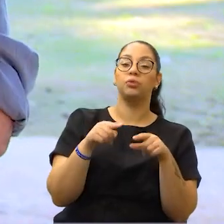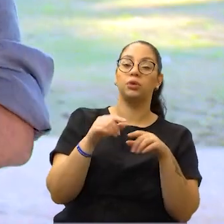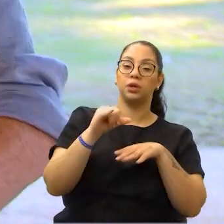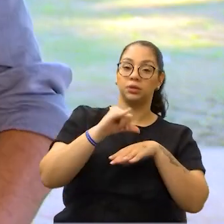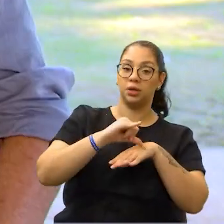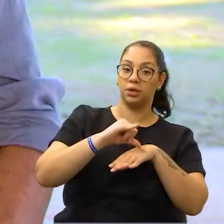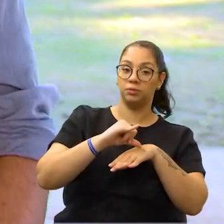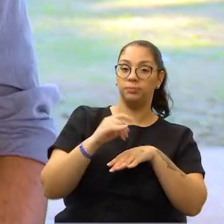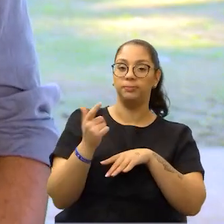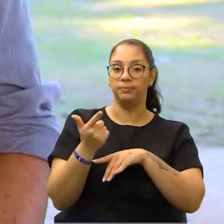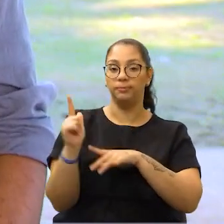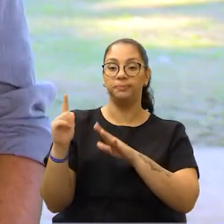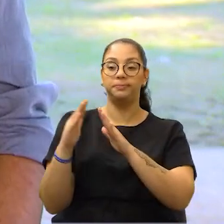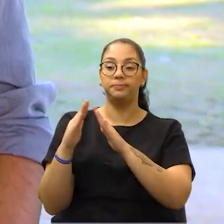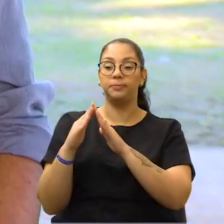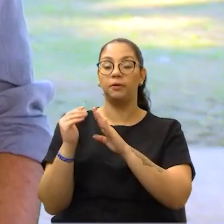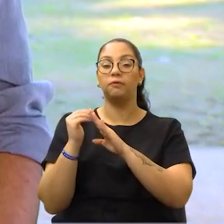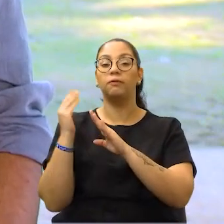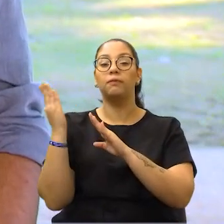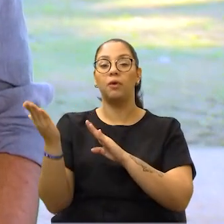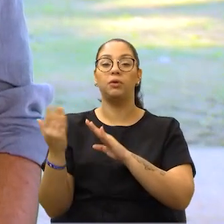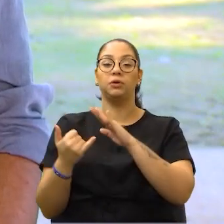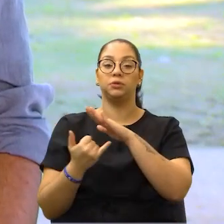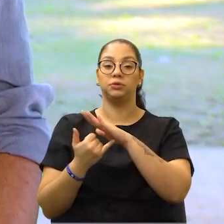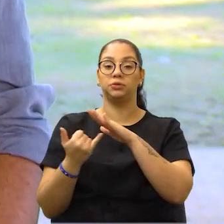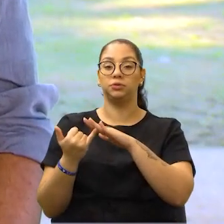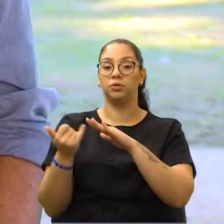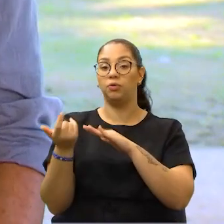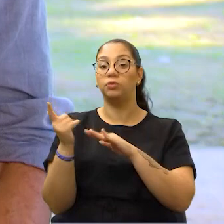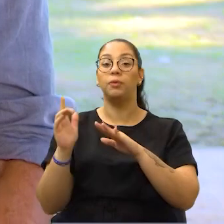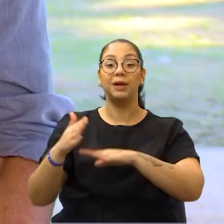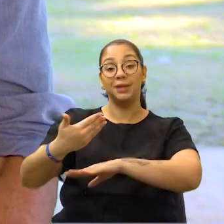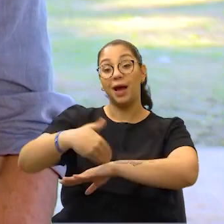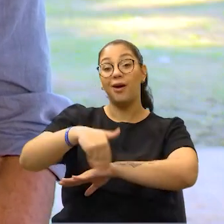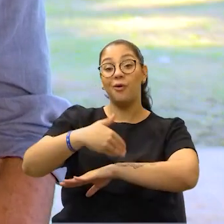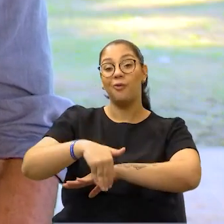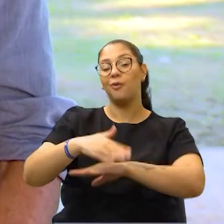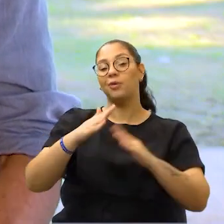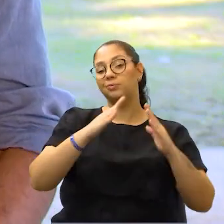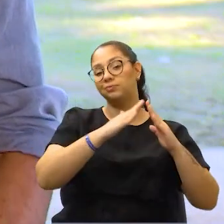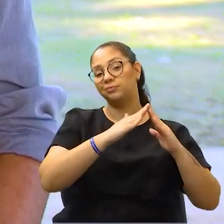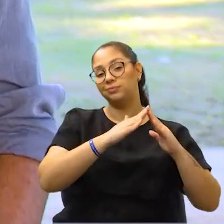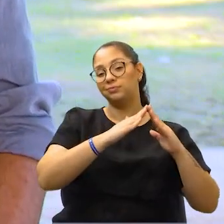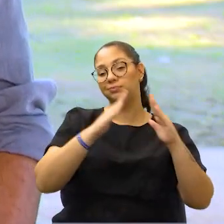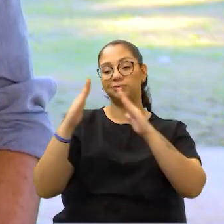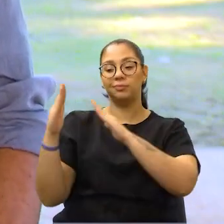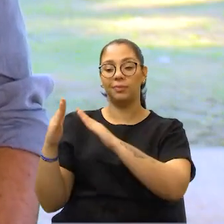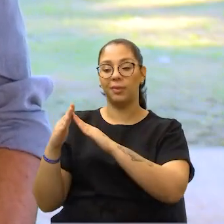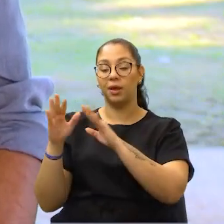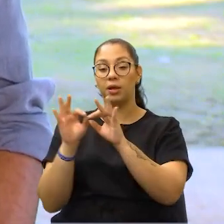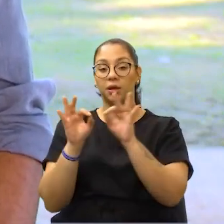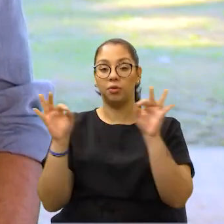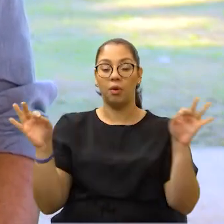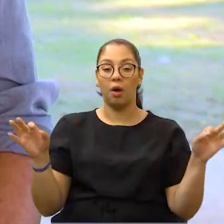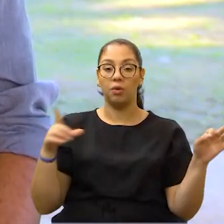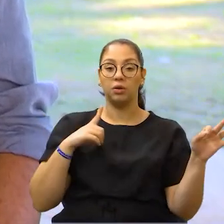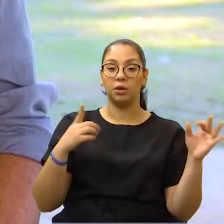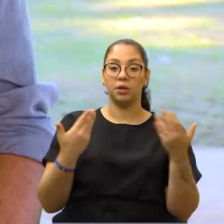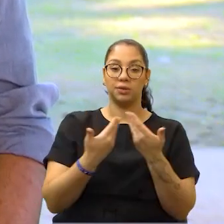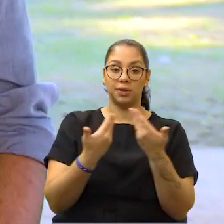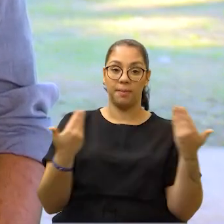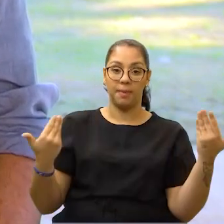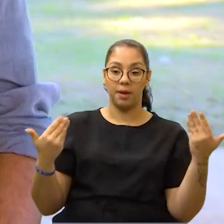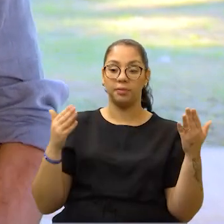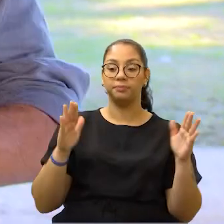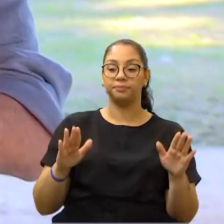é fora, né, daqui do IPH, do Instituto, mas é da mesma rua aqui, então é em torno de 1000 metros por aí, né,